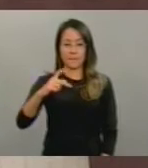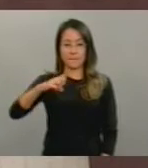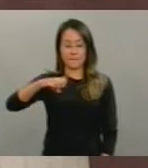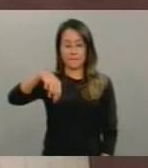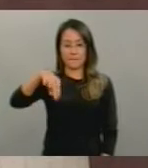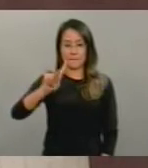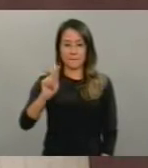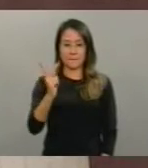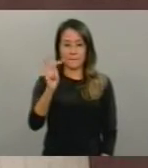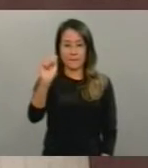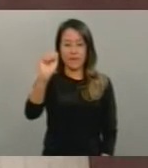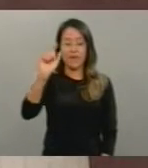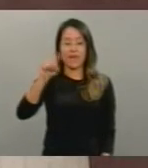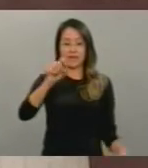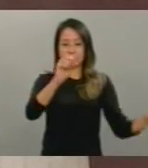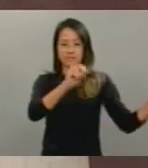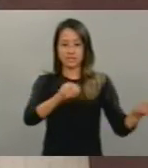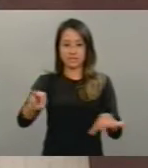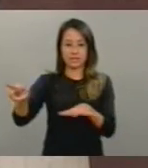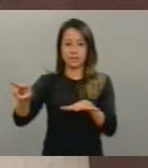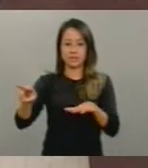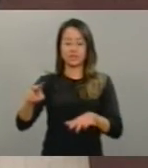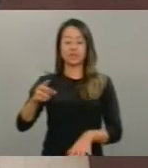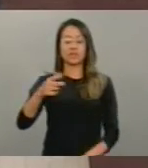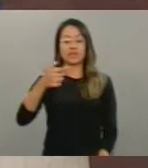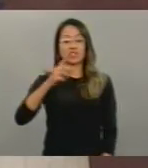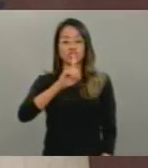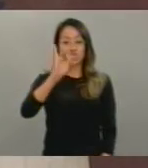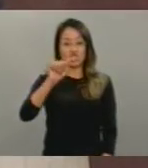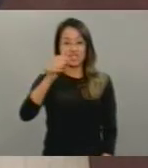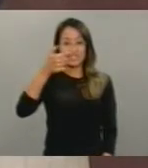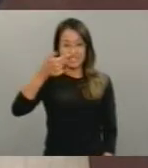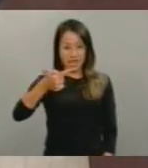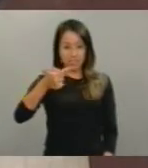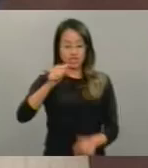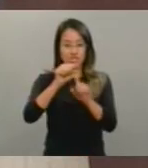contra a violência contra todas as mulheres. E queria também,